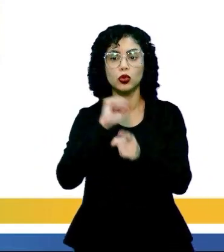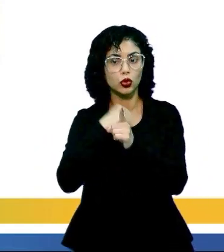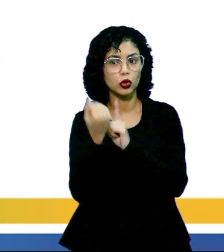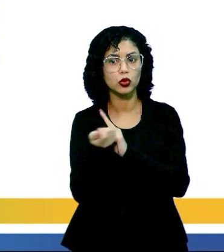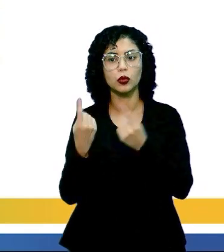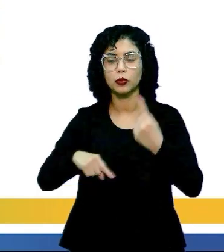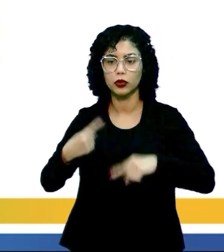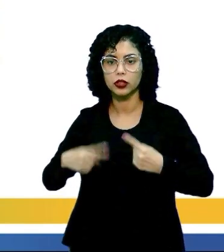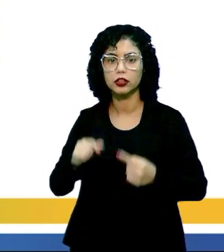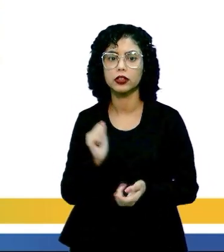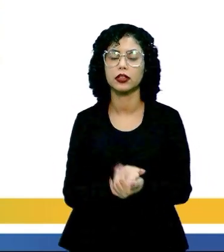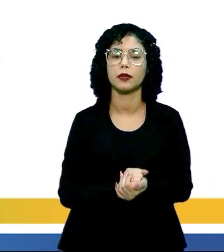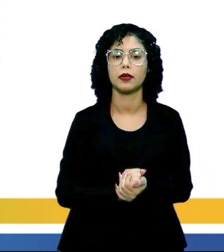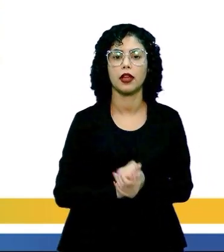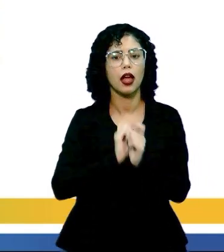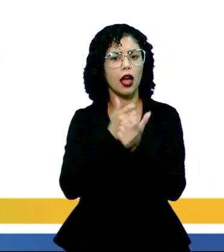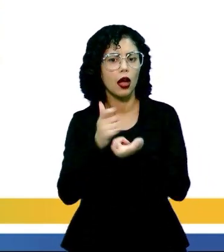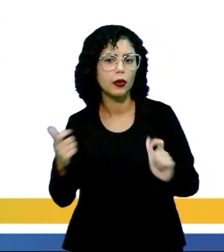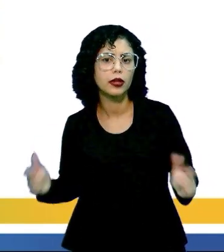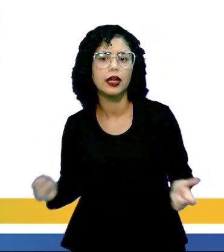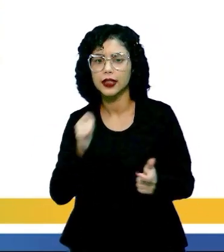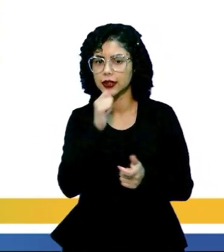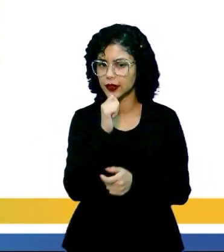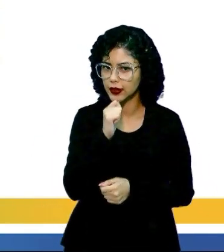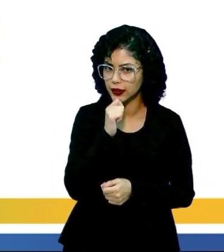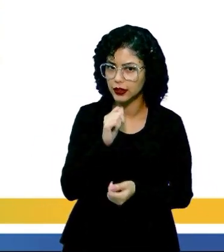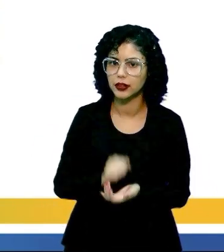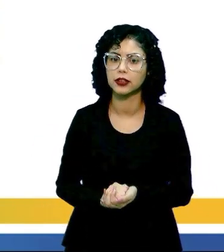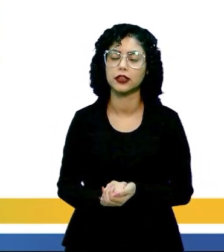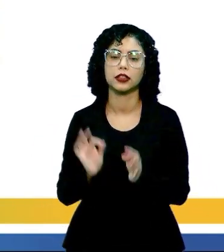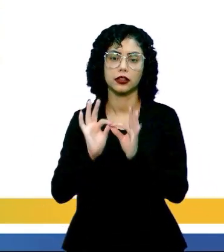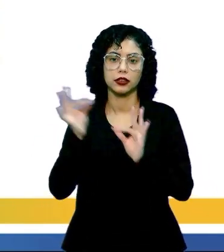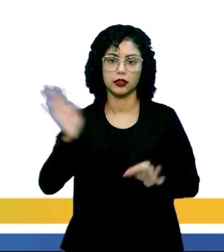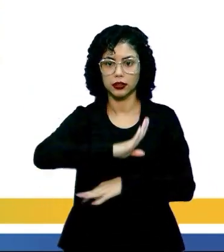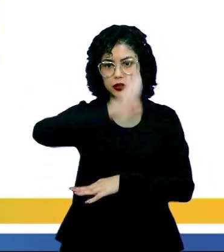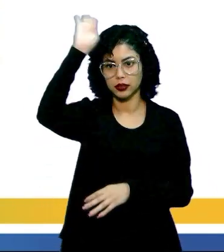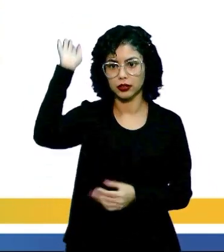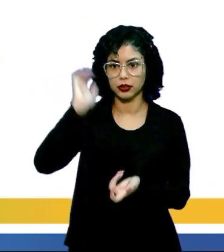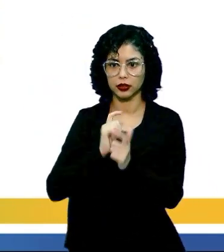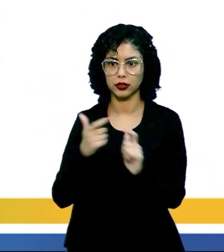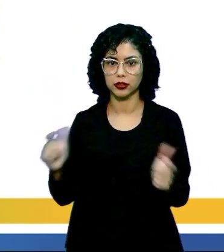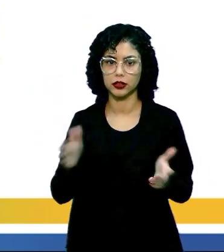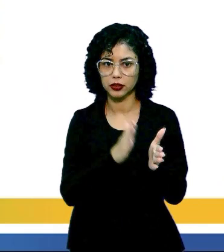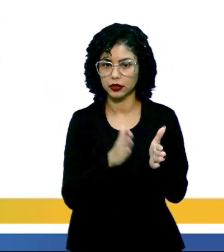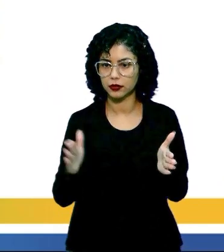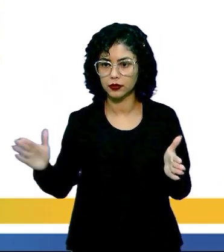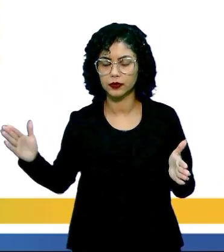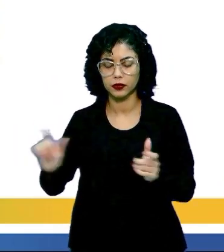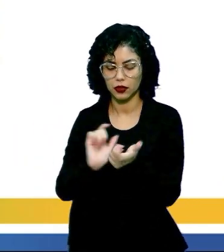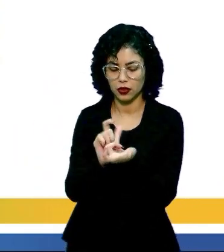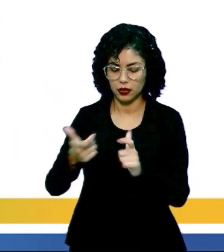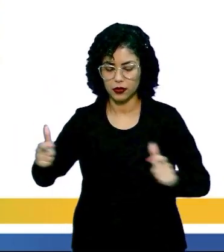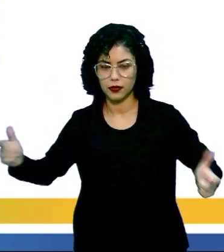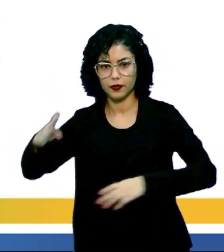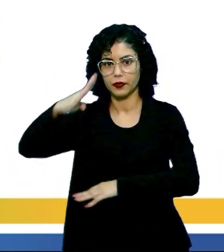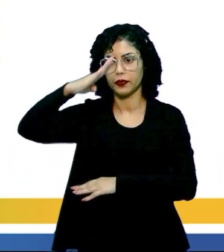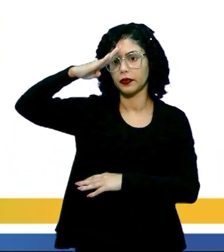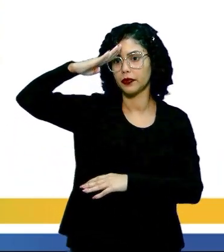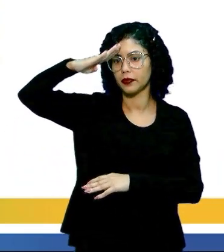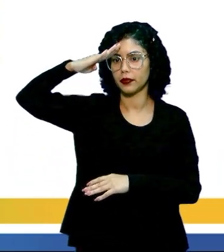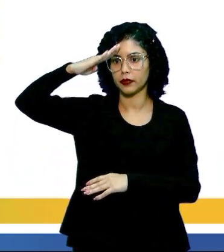conquistas sociopolíticas da plebe aumentaram à medida que Roma crescia, em decorrência da